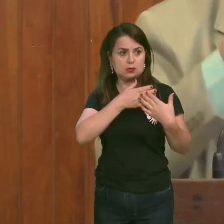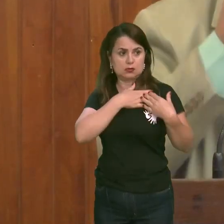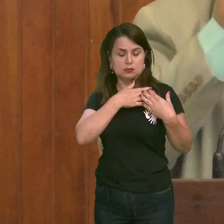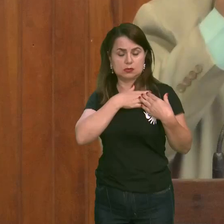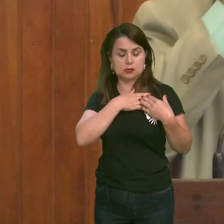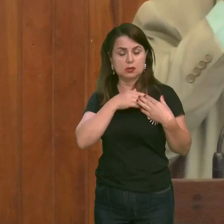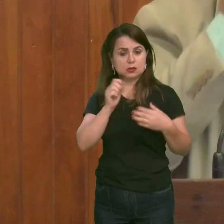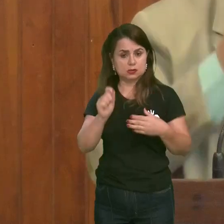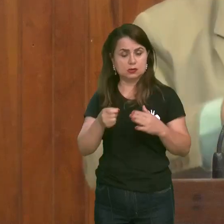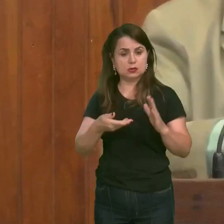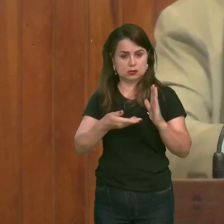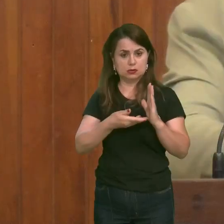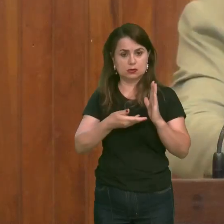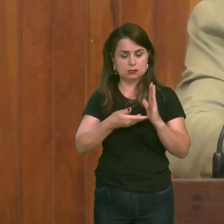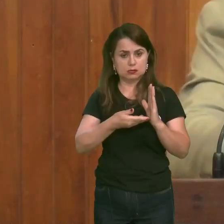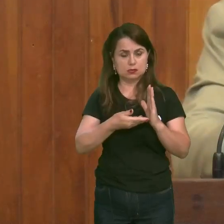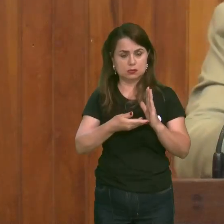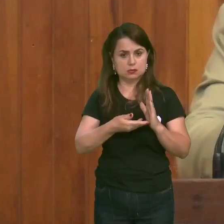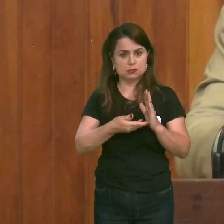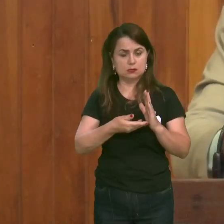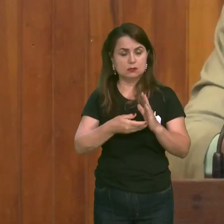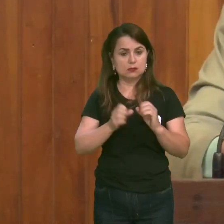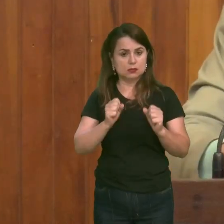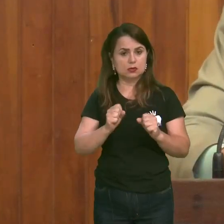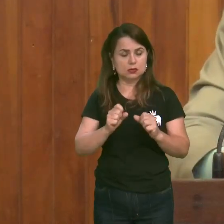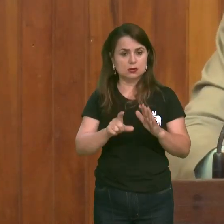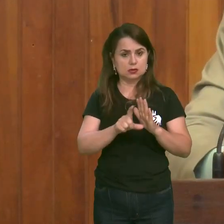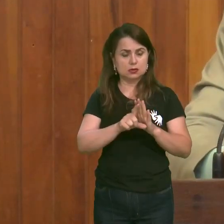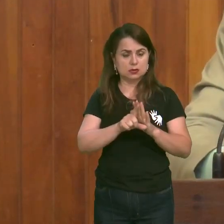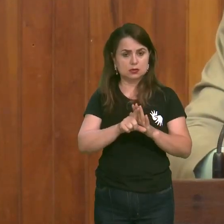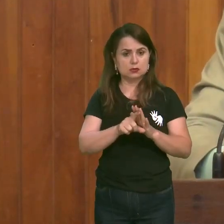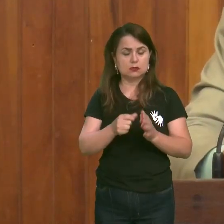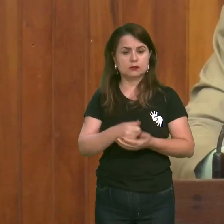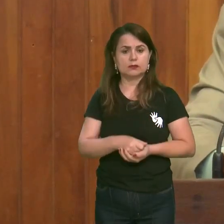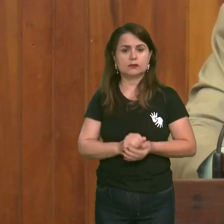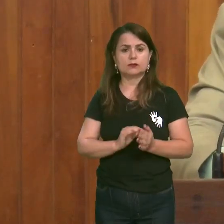remanejamento sim é da câmara do Poder Legislativo dos vereadores